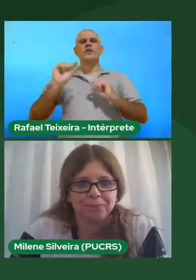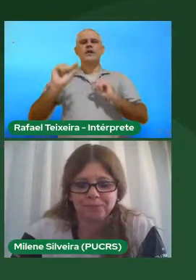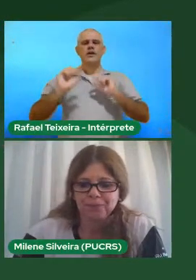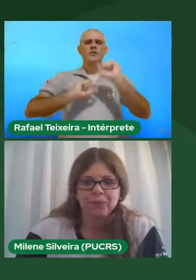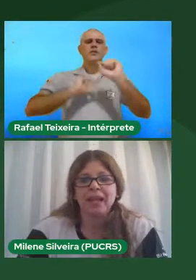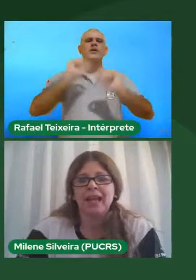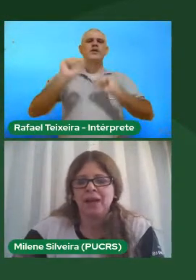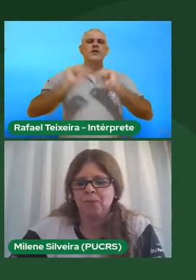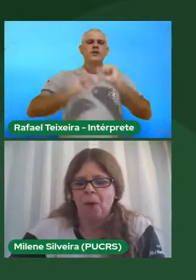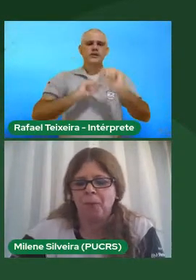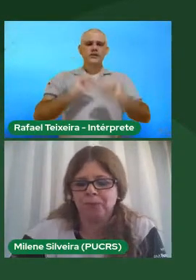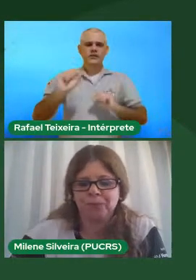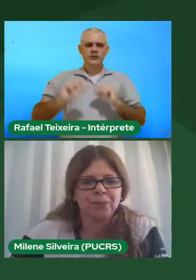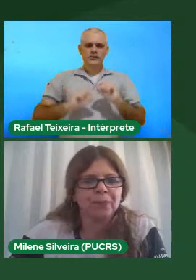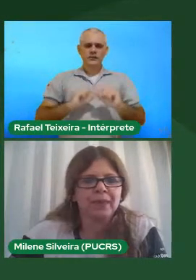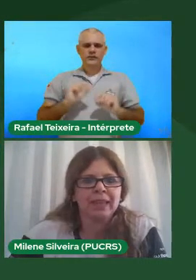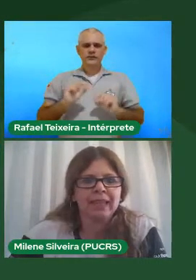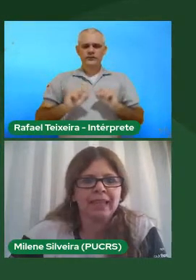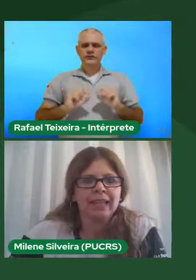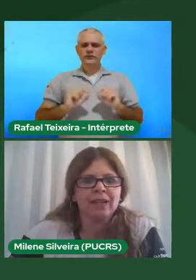história. Bom,